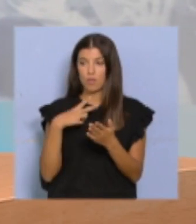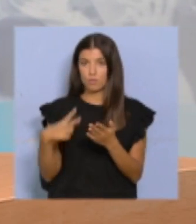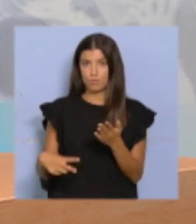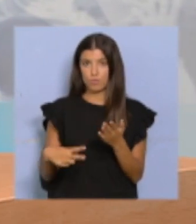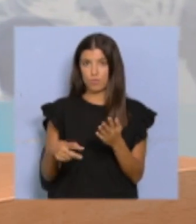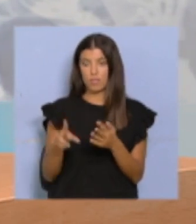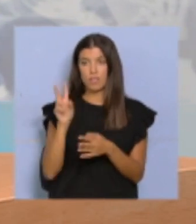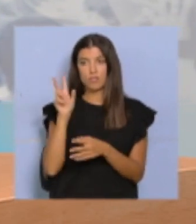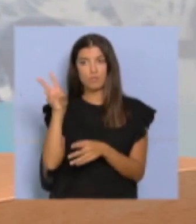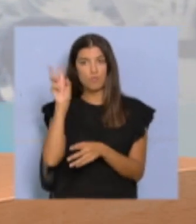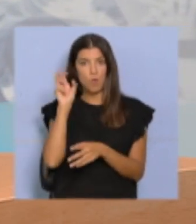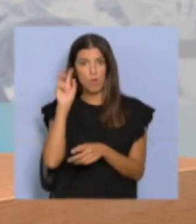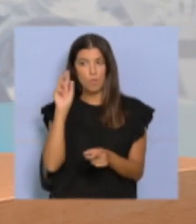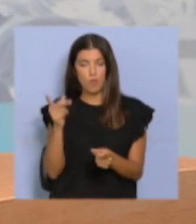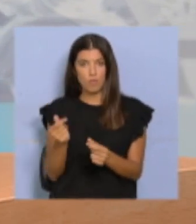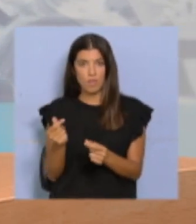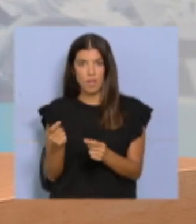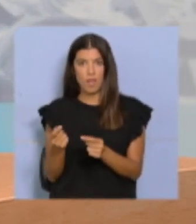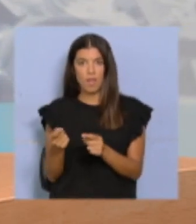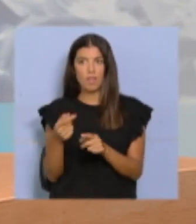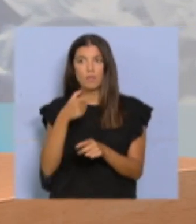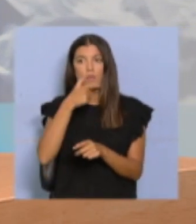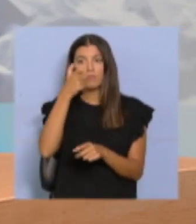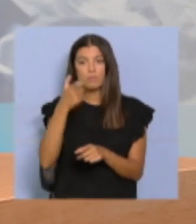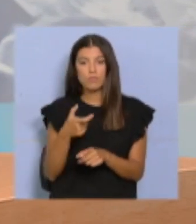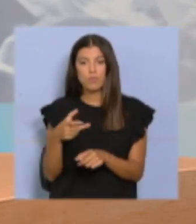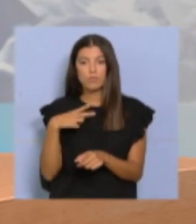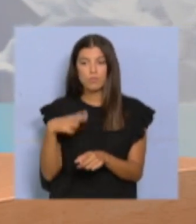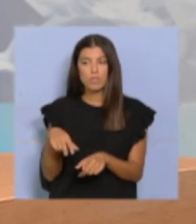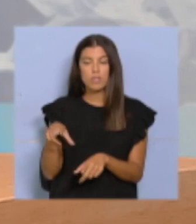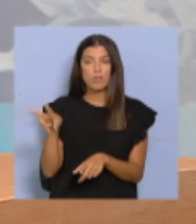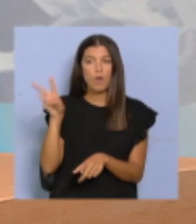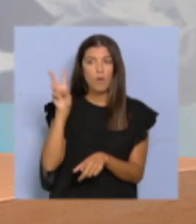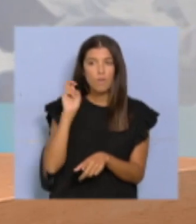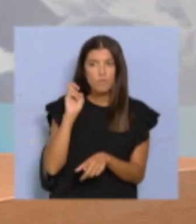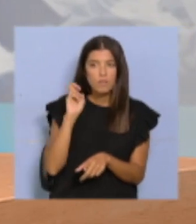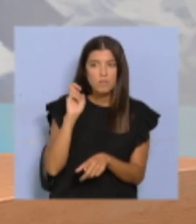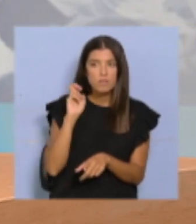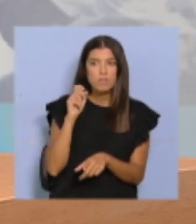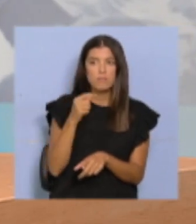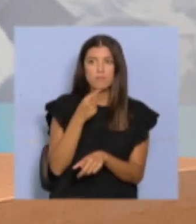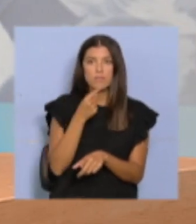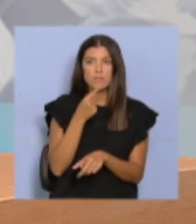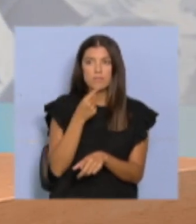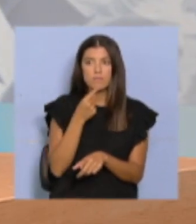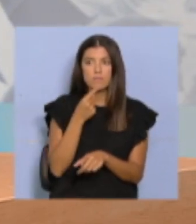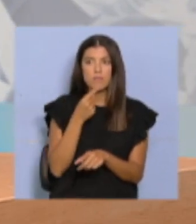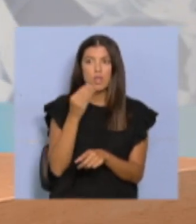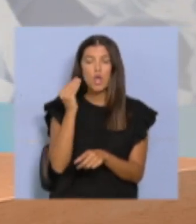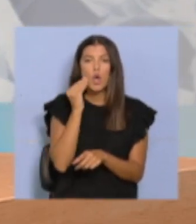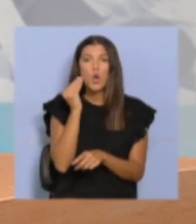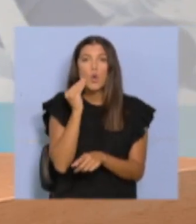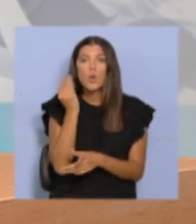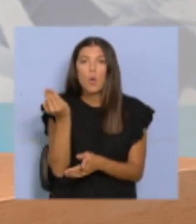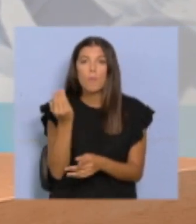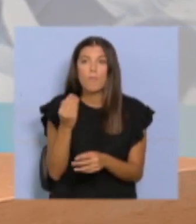para perceber em que medida as eleições americanas podem ser importantes para nós, porque o mundo é